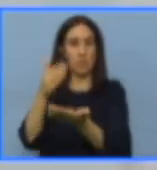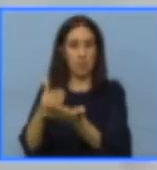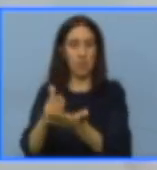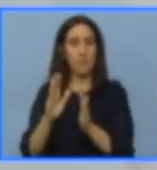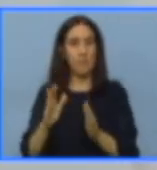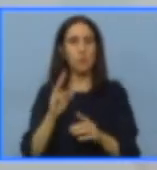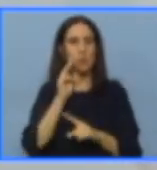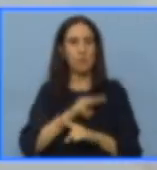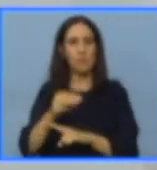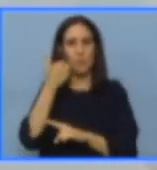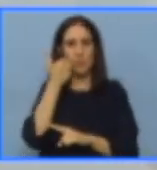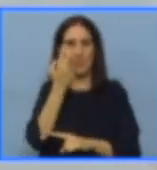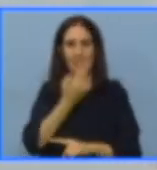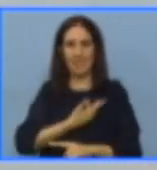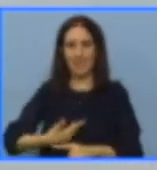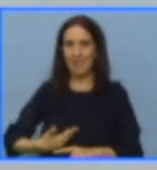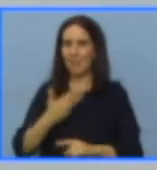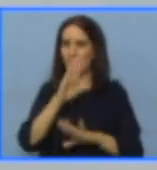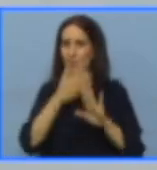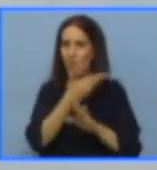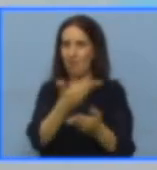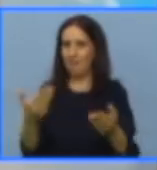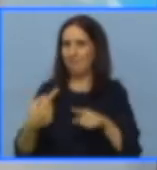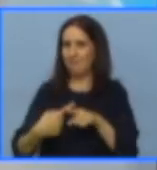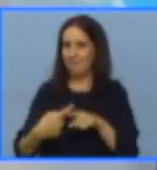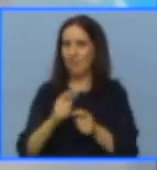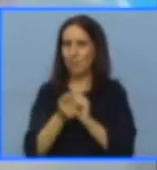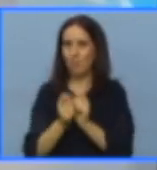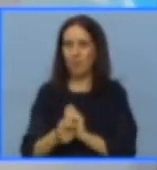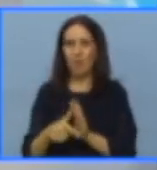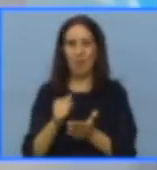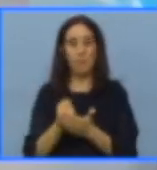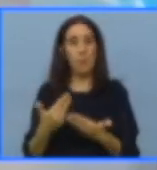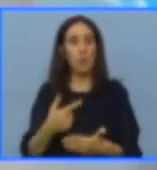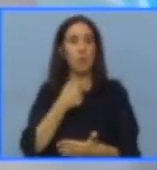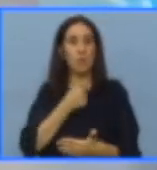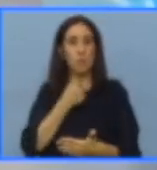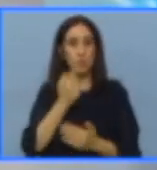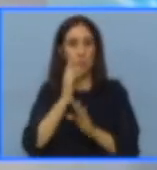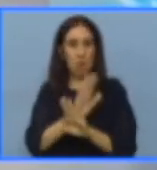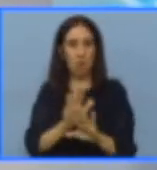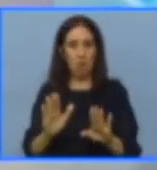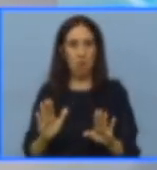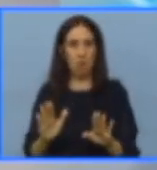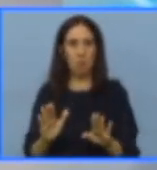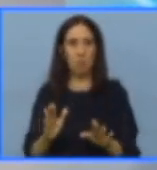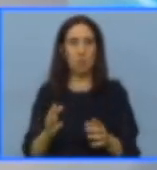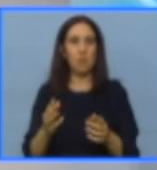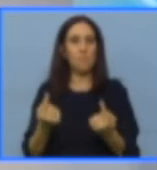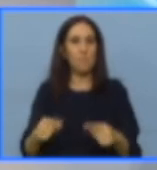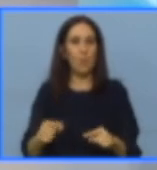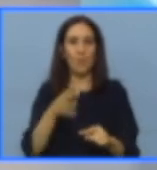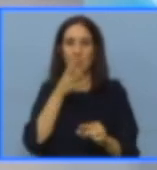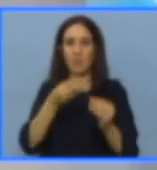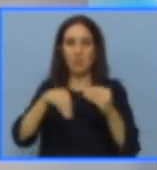outras exposições igualmente imperdíveis que estão sempre a mudar, mas agora em agosto vão ficar estáveis e basta